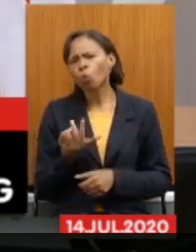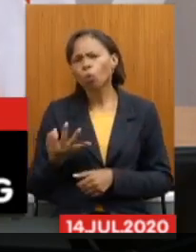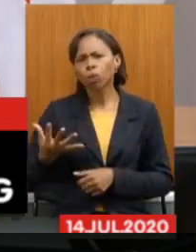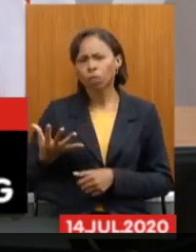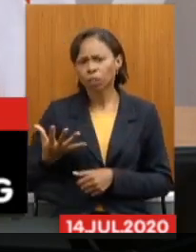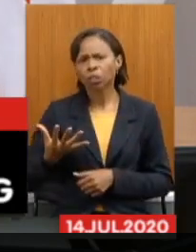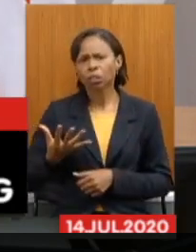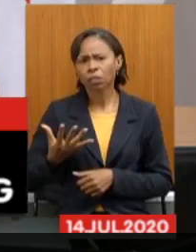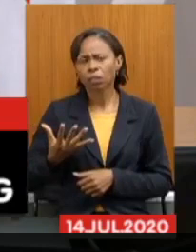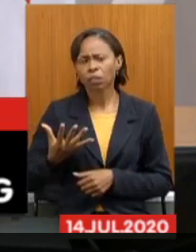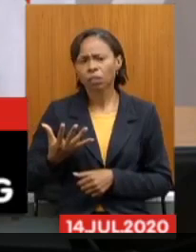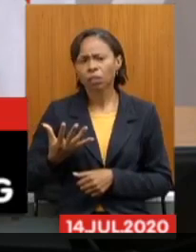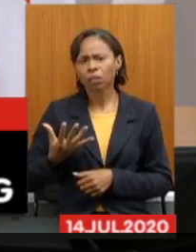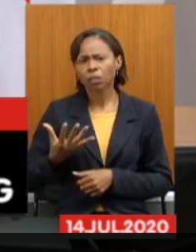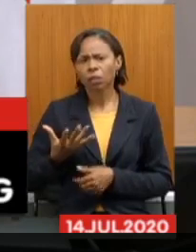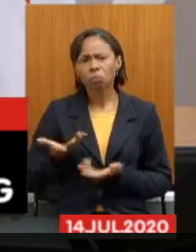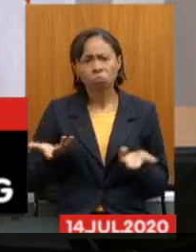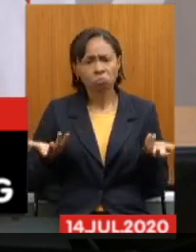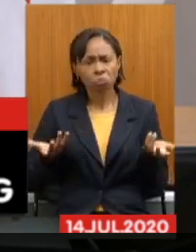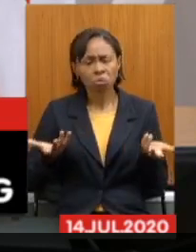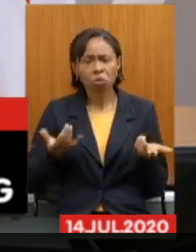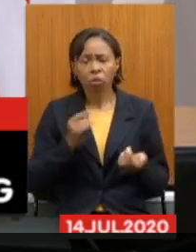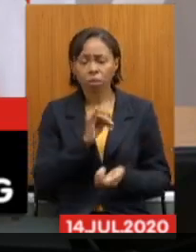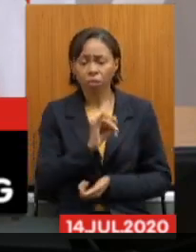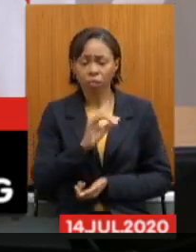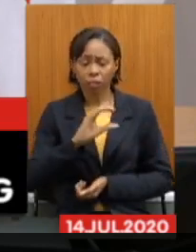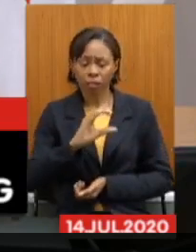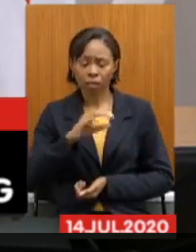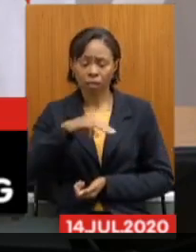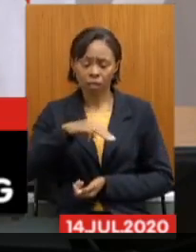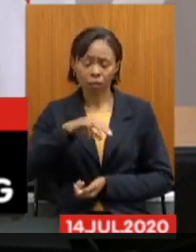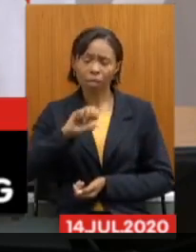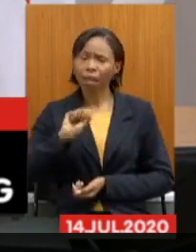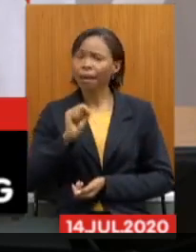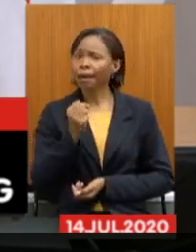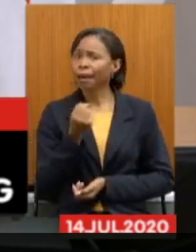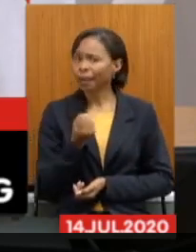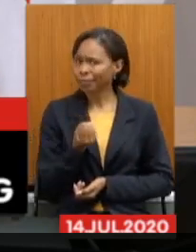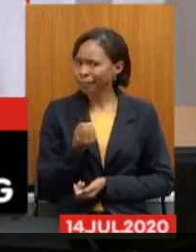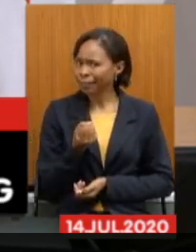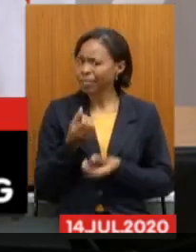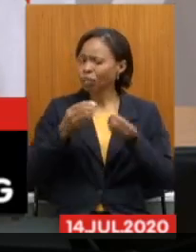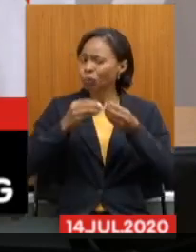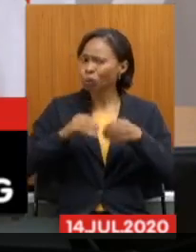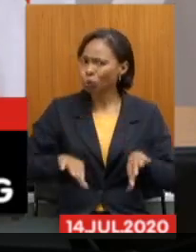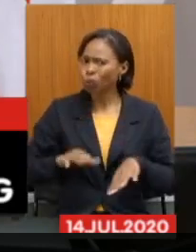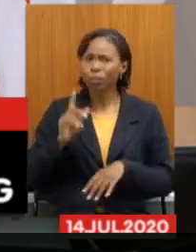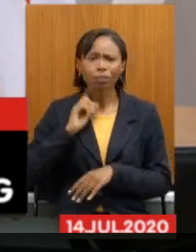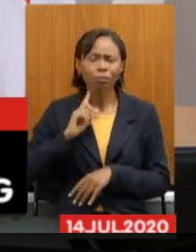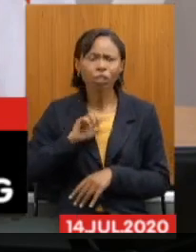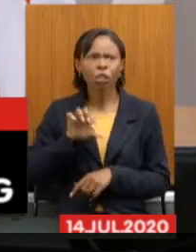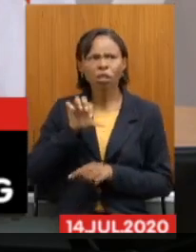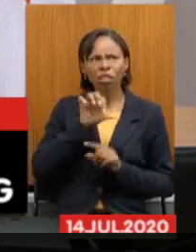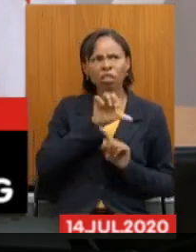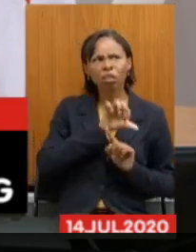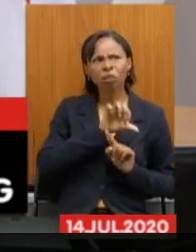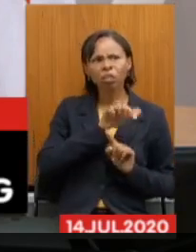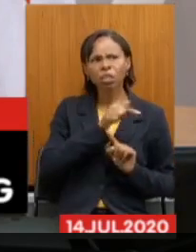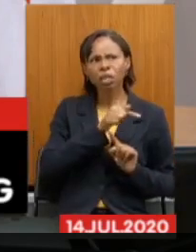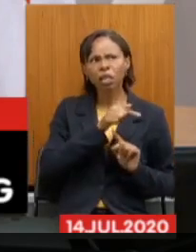a desoneração do ICMS em Minas, o que ela causa de prejuízo? De 97 para cá, foram